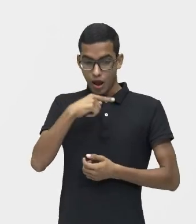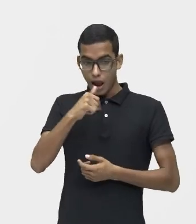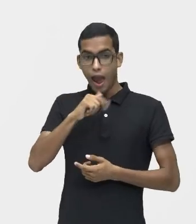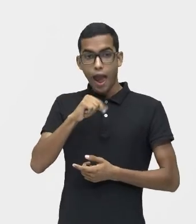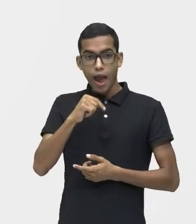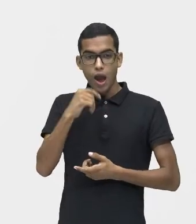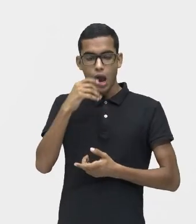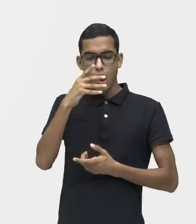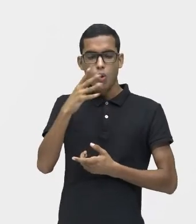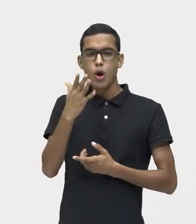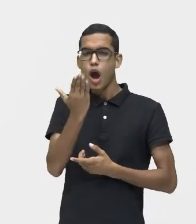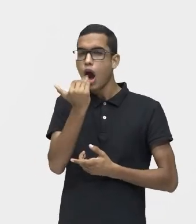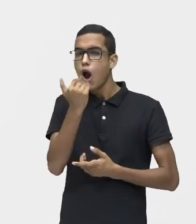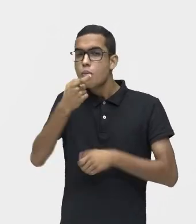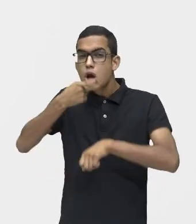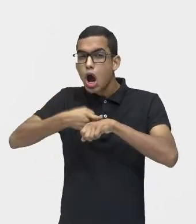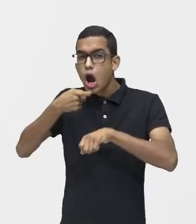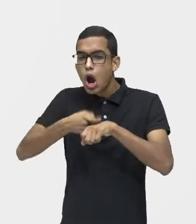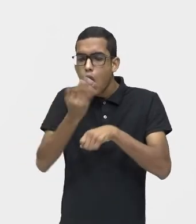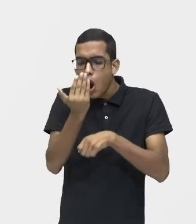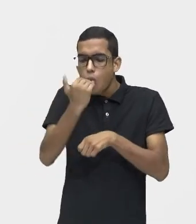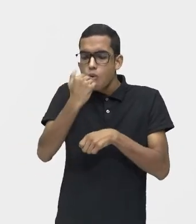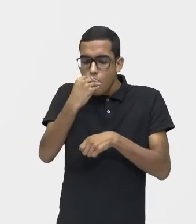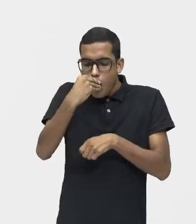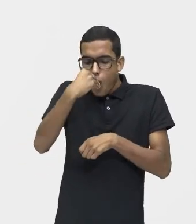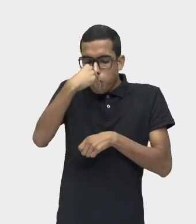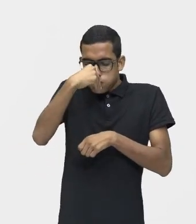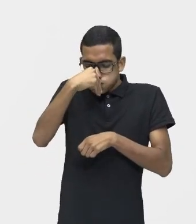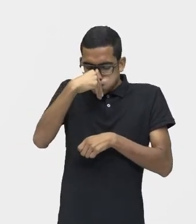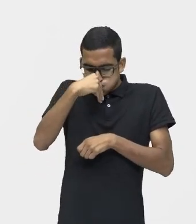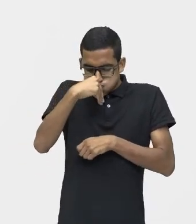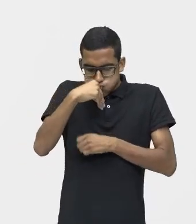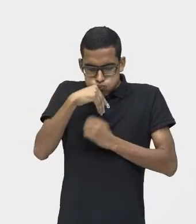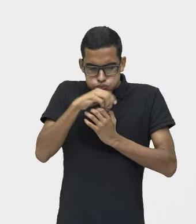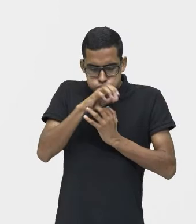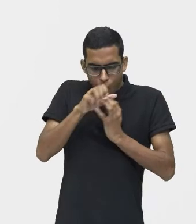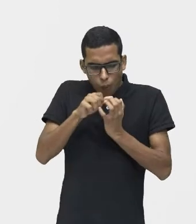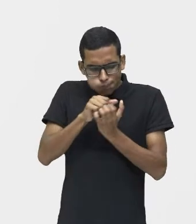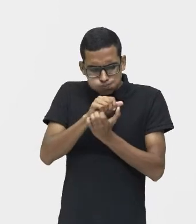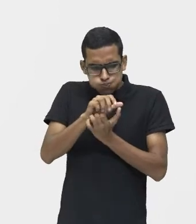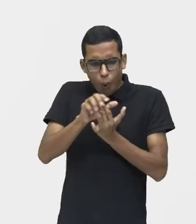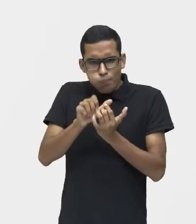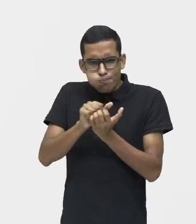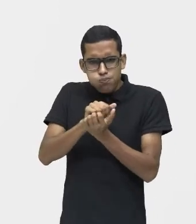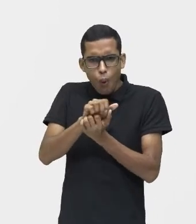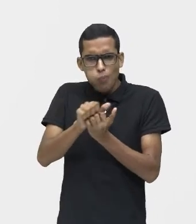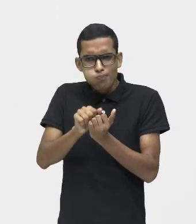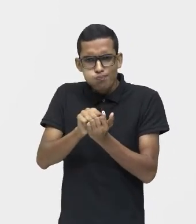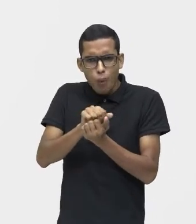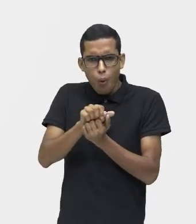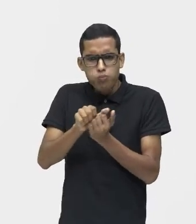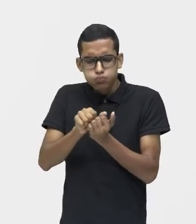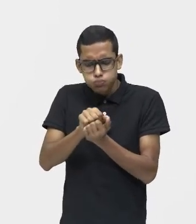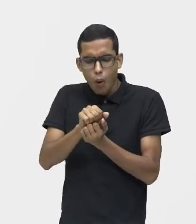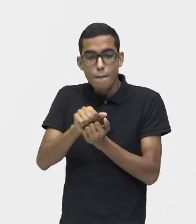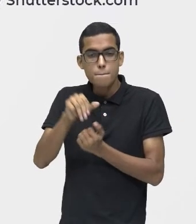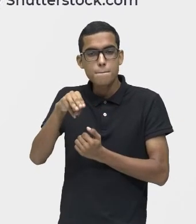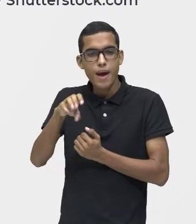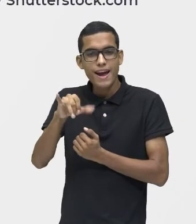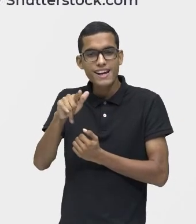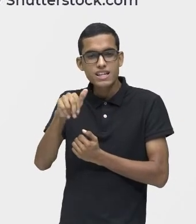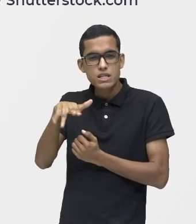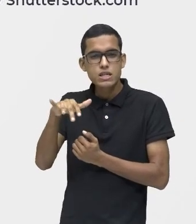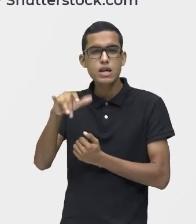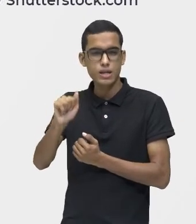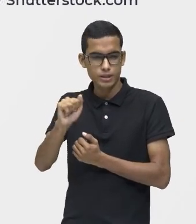na boca, que é por onde a gente coloca o alimento, né? Onde a gente vai iniciar o processo de digestão. Por isso que ela é chamada de mecânica. Vamos